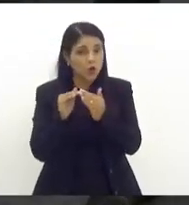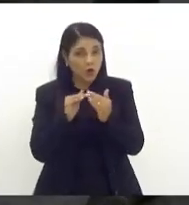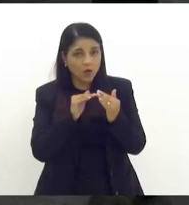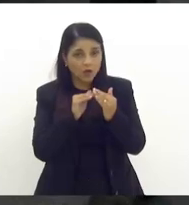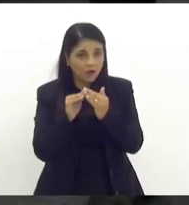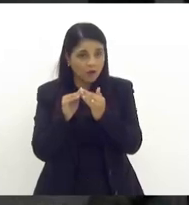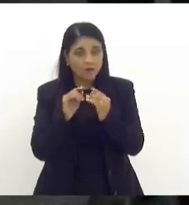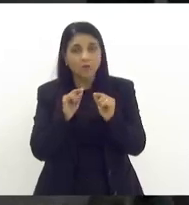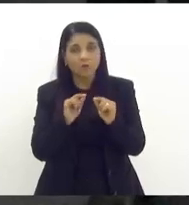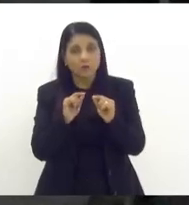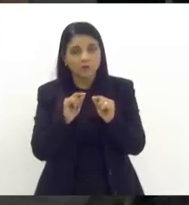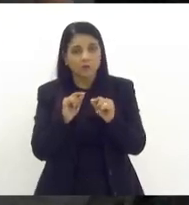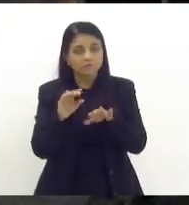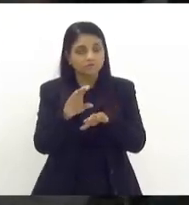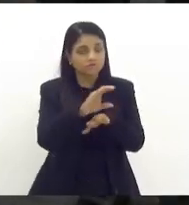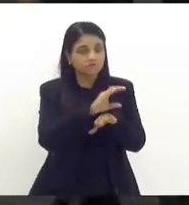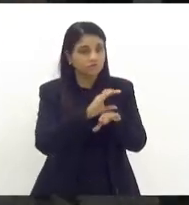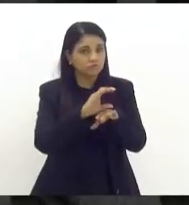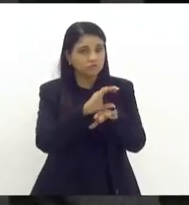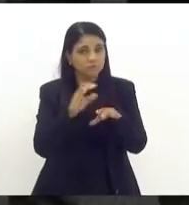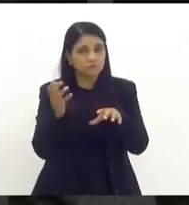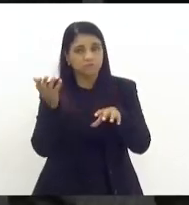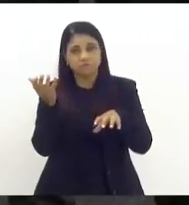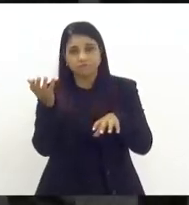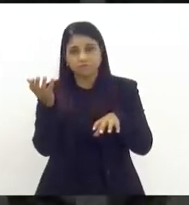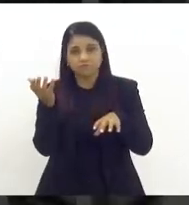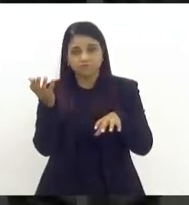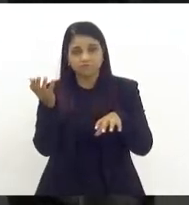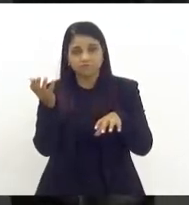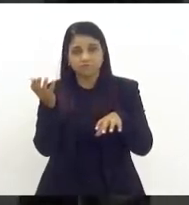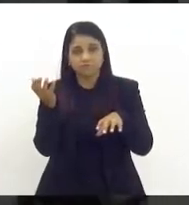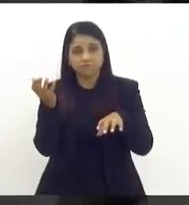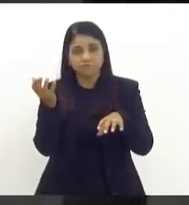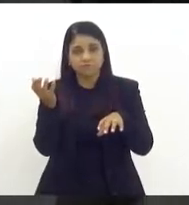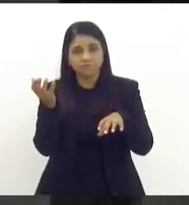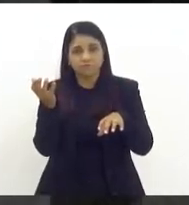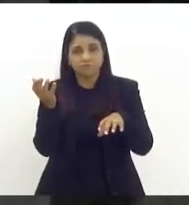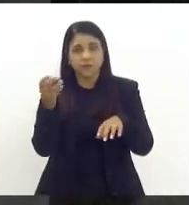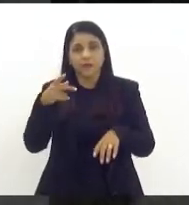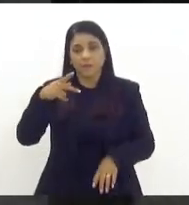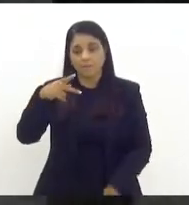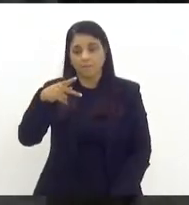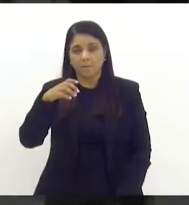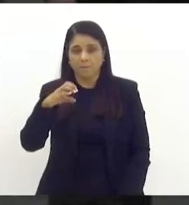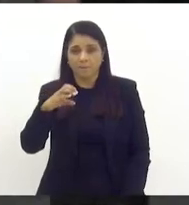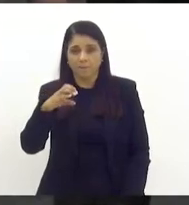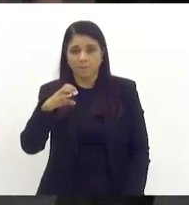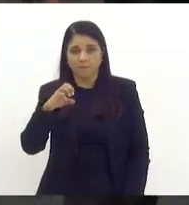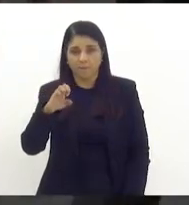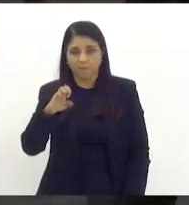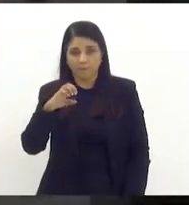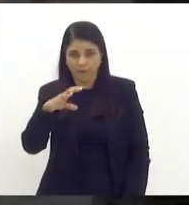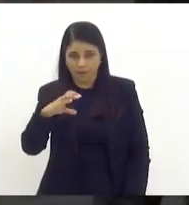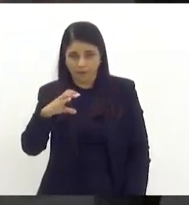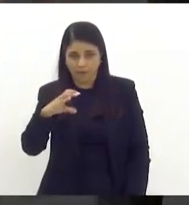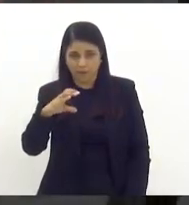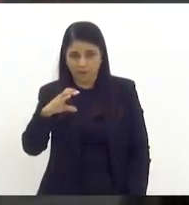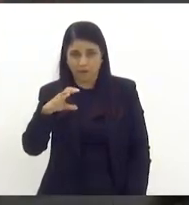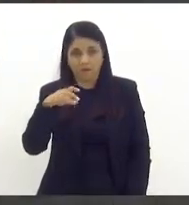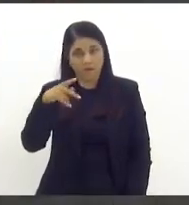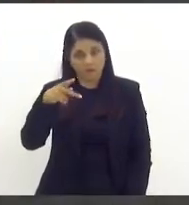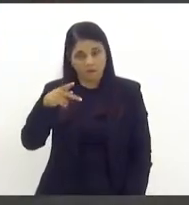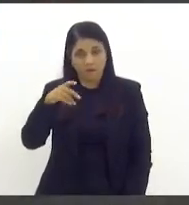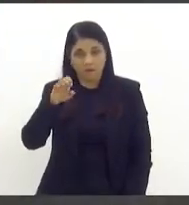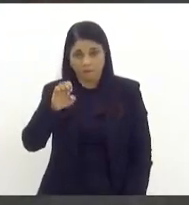a tramitar no Congresso Nacional até que da reforma tributária